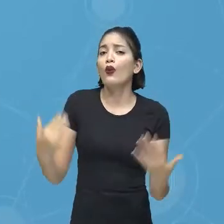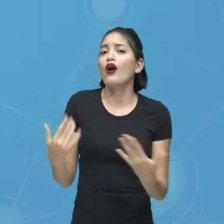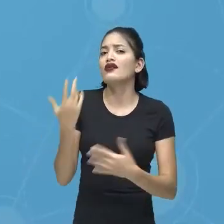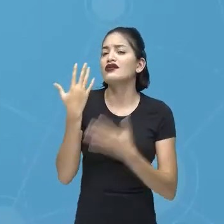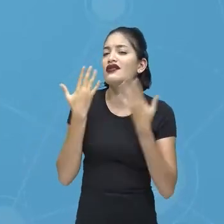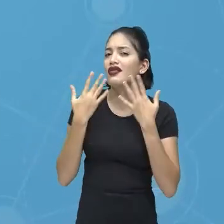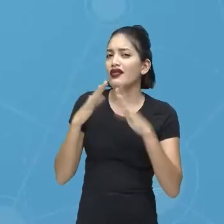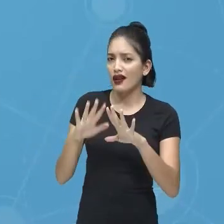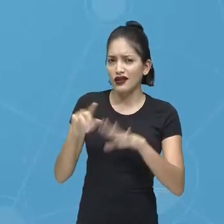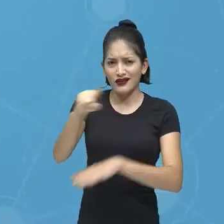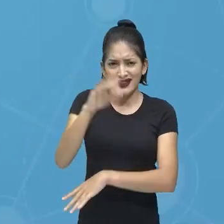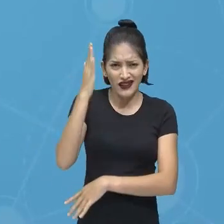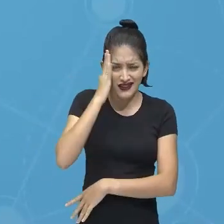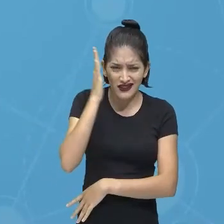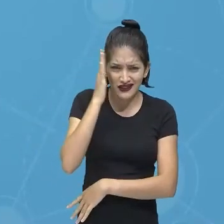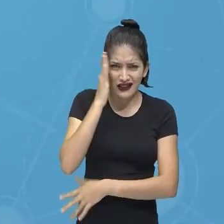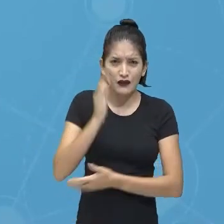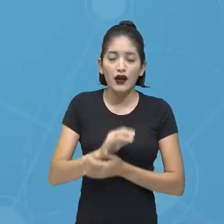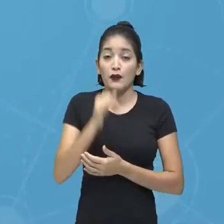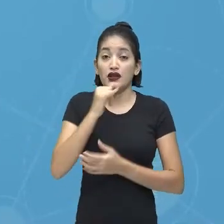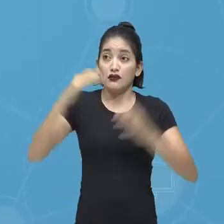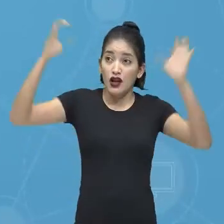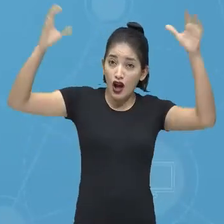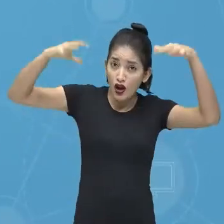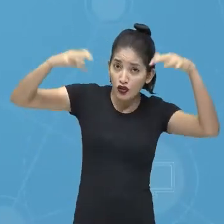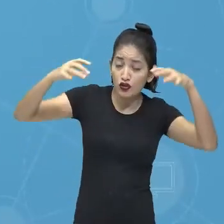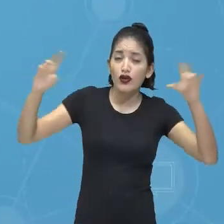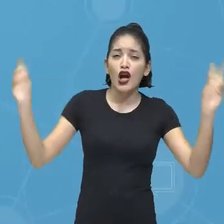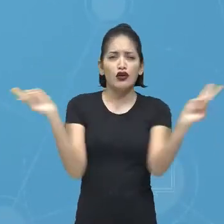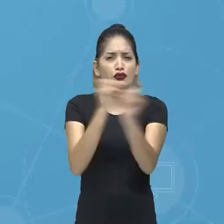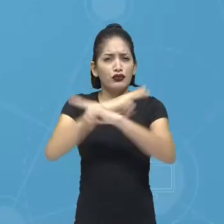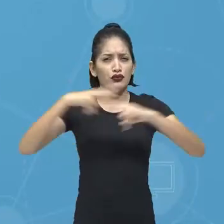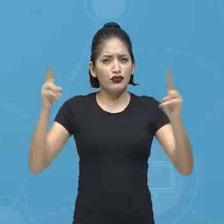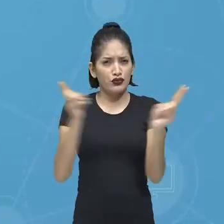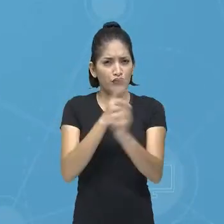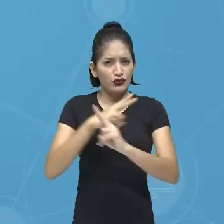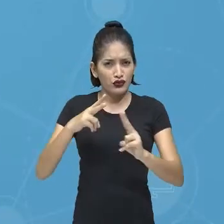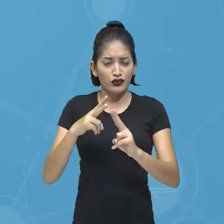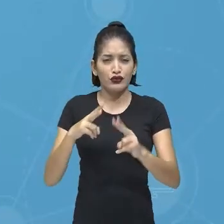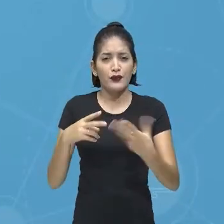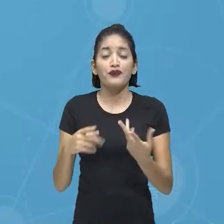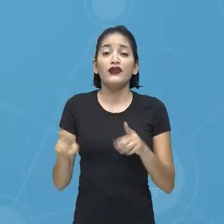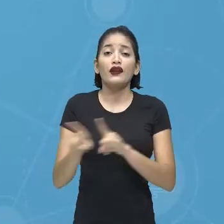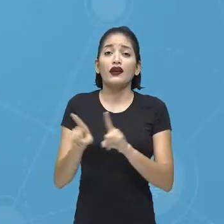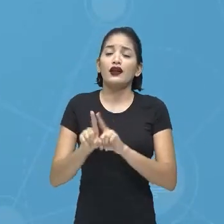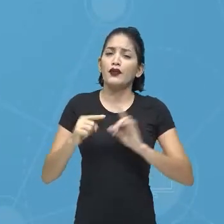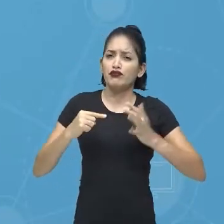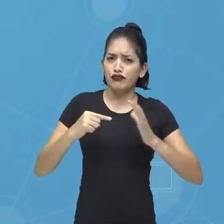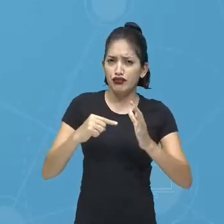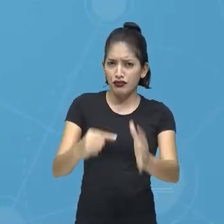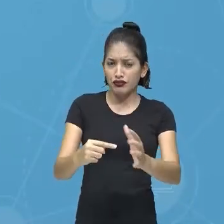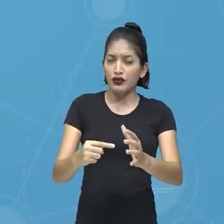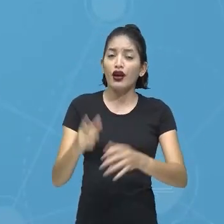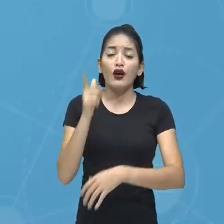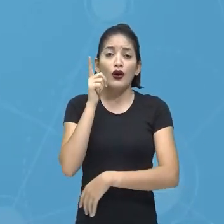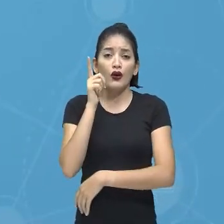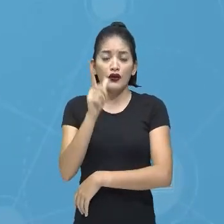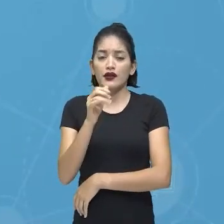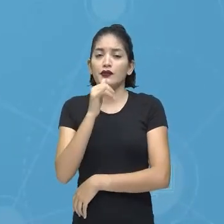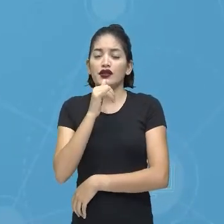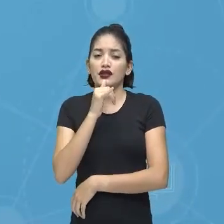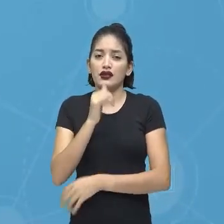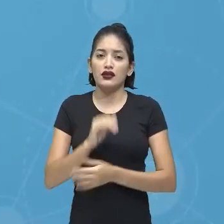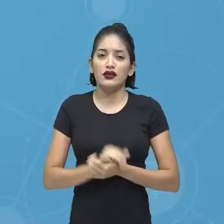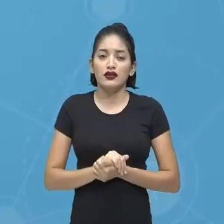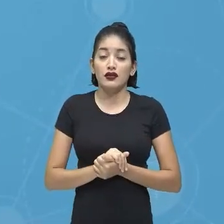naturais? Vocês devem saber, a chuva, o vento, certo? E os mecânicos? Nós podemos colocar como exemplo